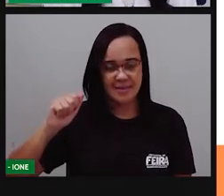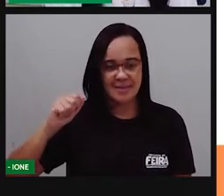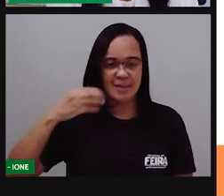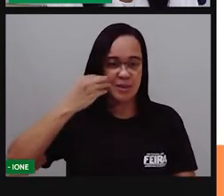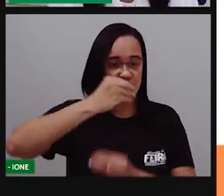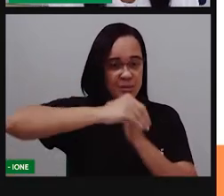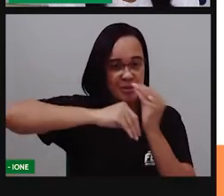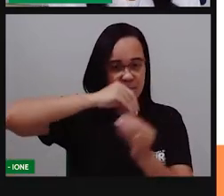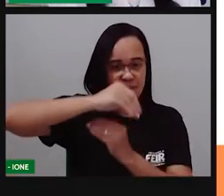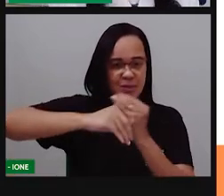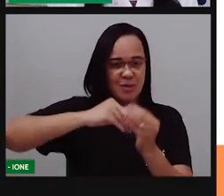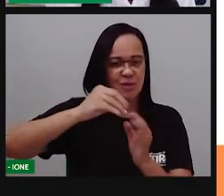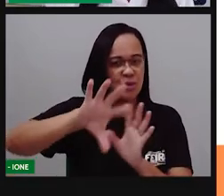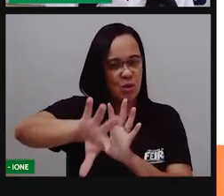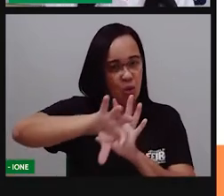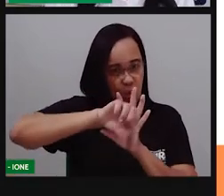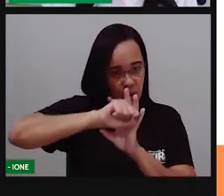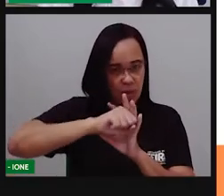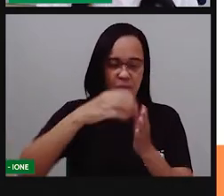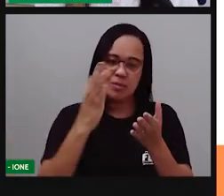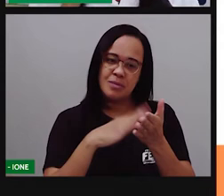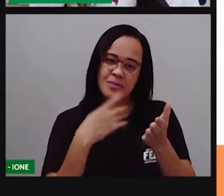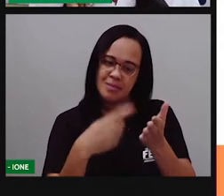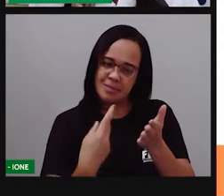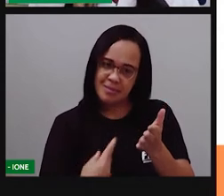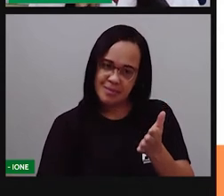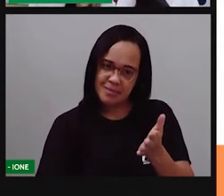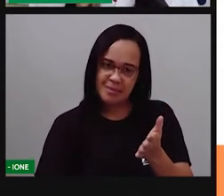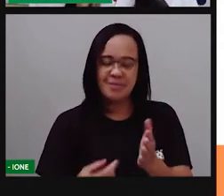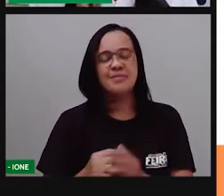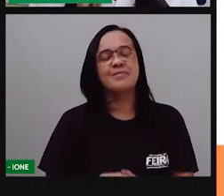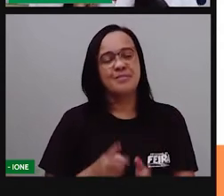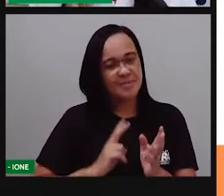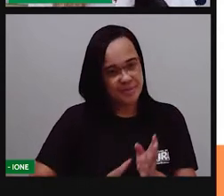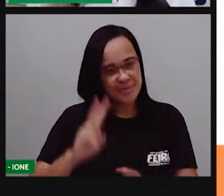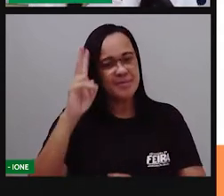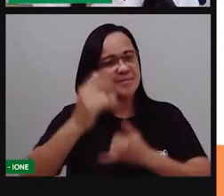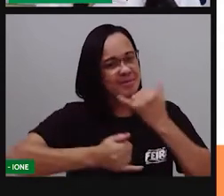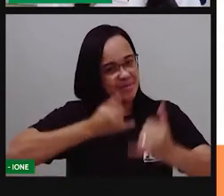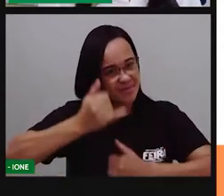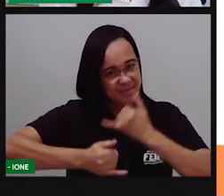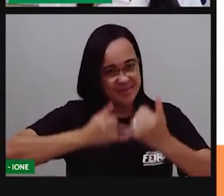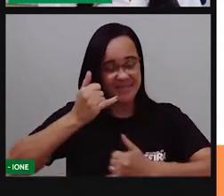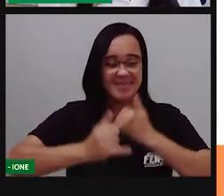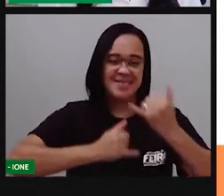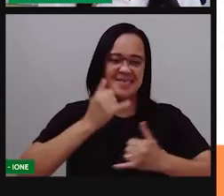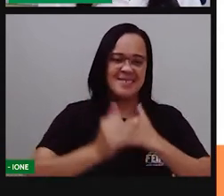o toque do seu caderno e vamos continuar a brincadeira